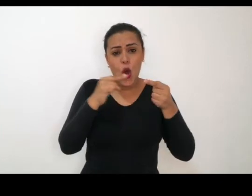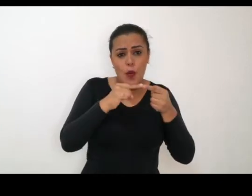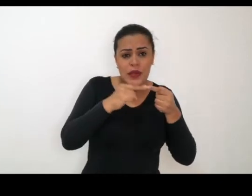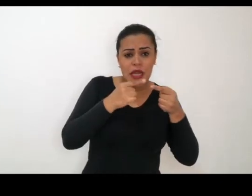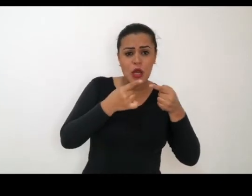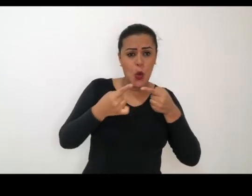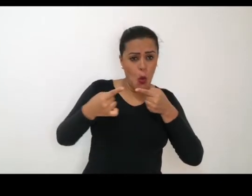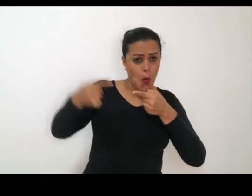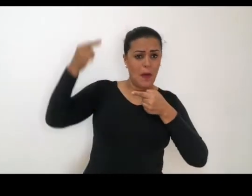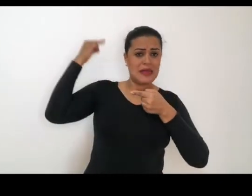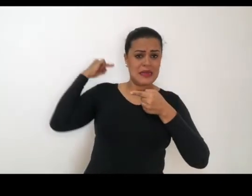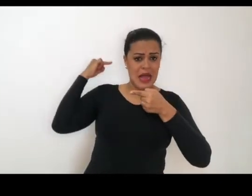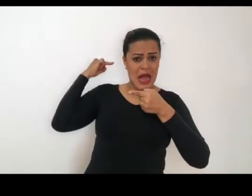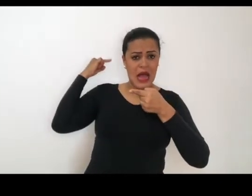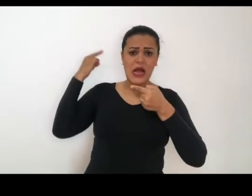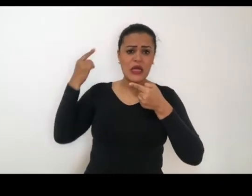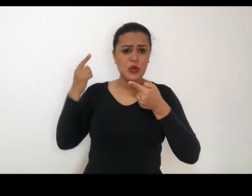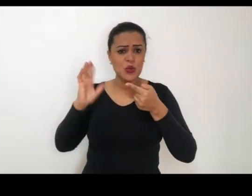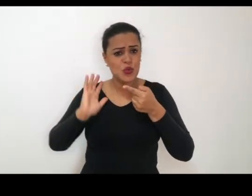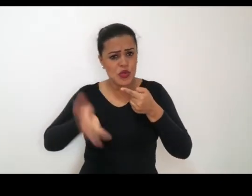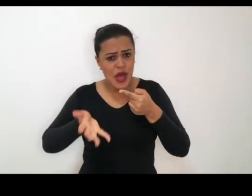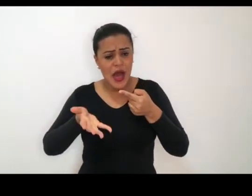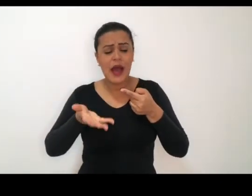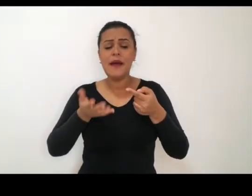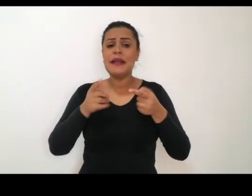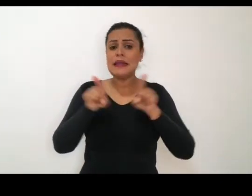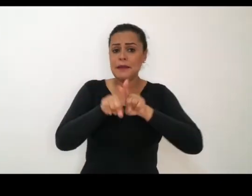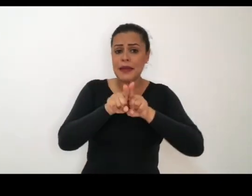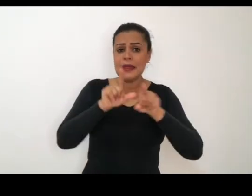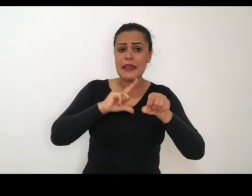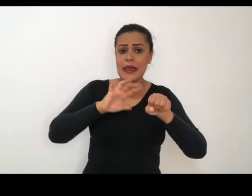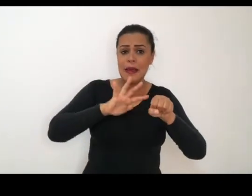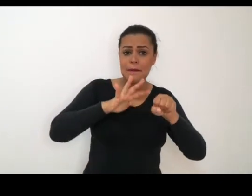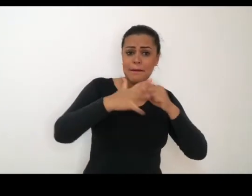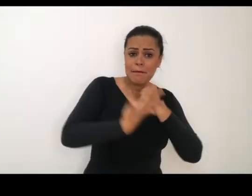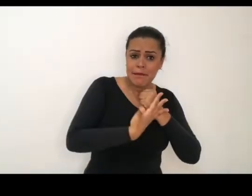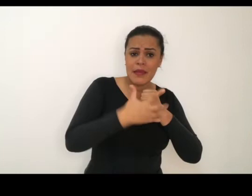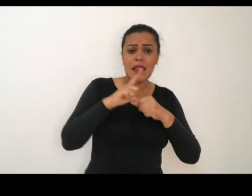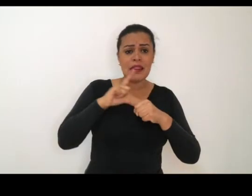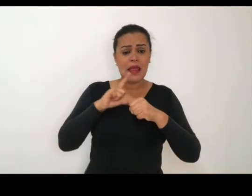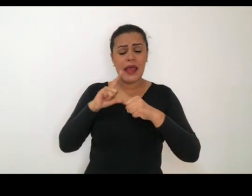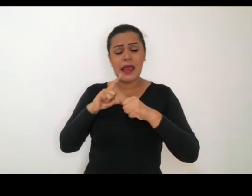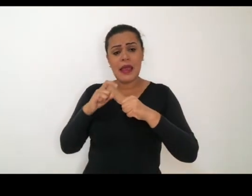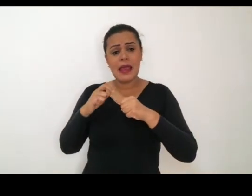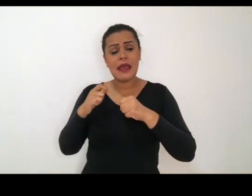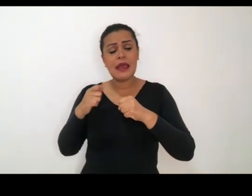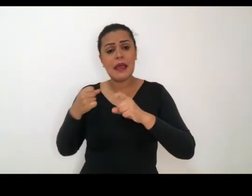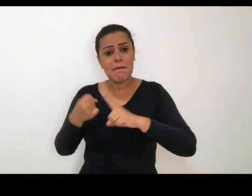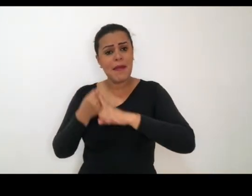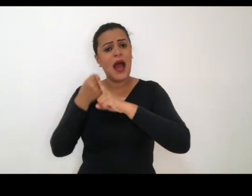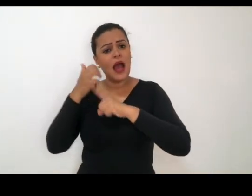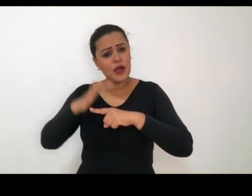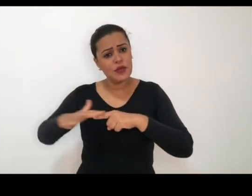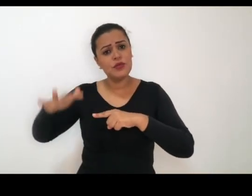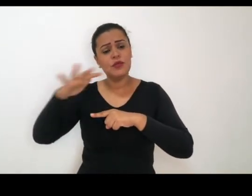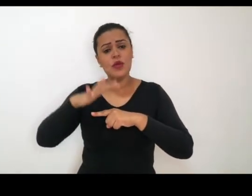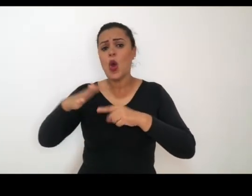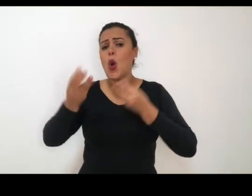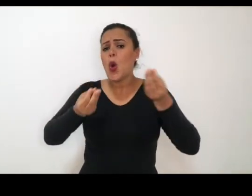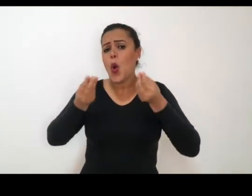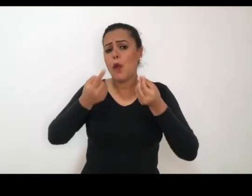pandemia, de fato, está impactando? Enfim, como é que você está vendo um pouco o cenário da videodança e de todos